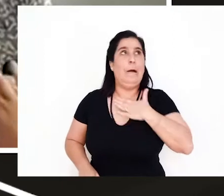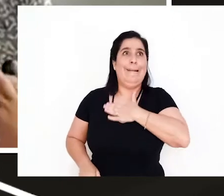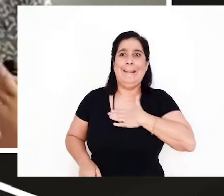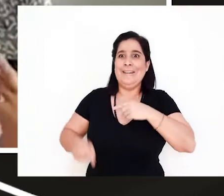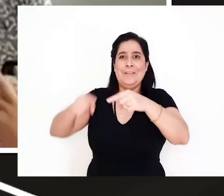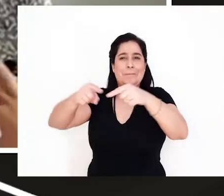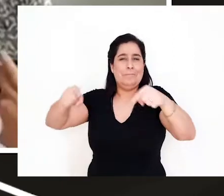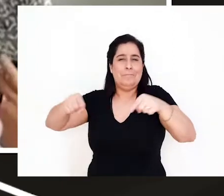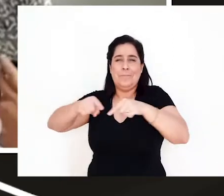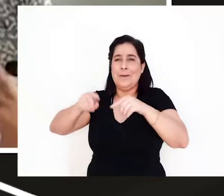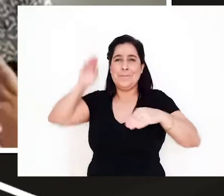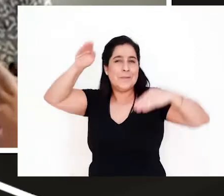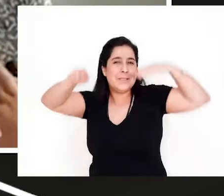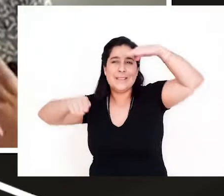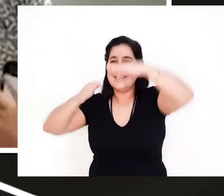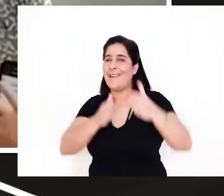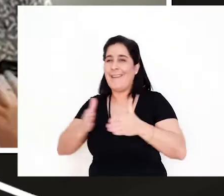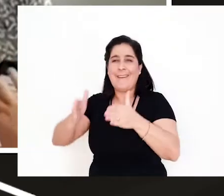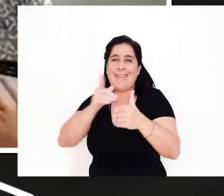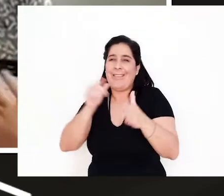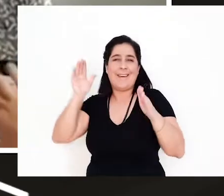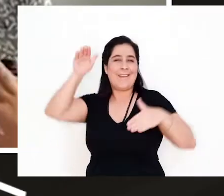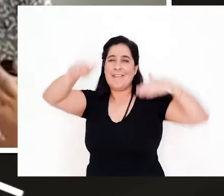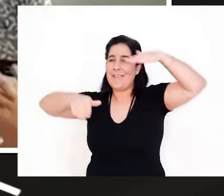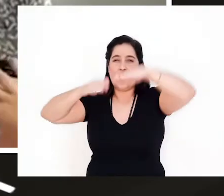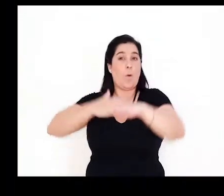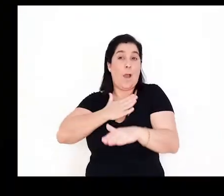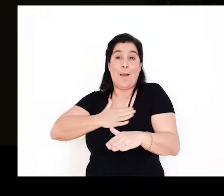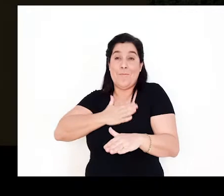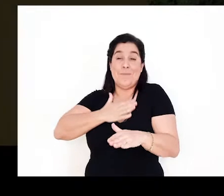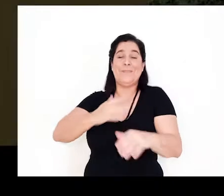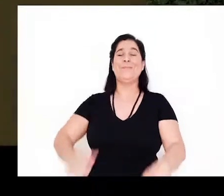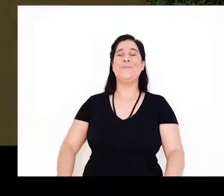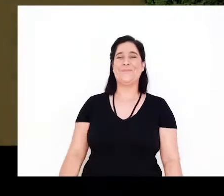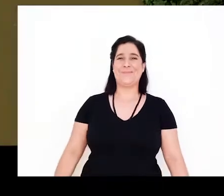um banho de rio, ela tá dentro, assim, é uma coisa que é muito forte, assim.